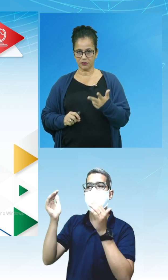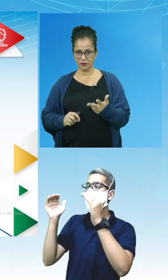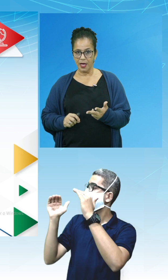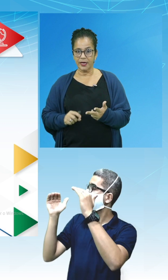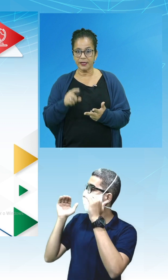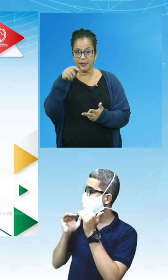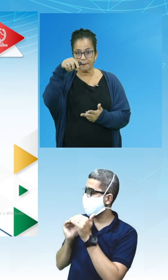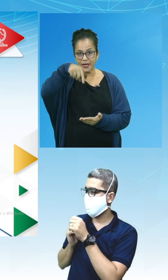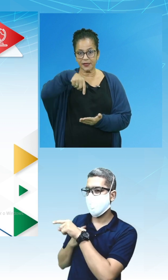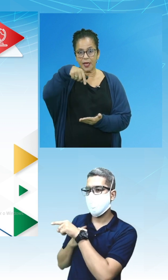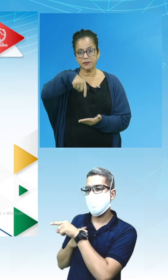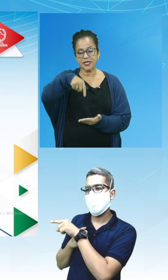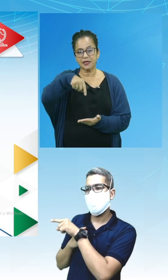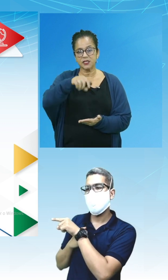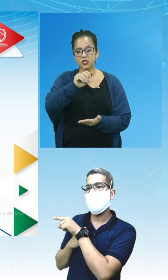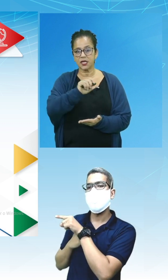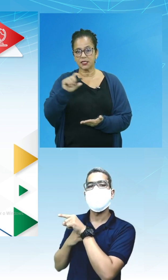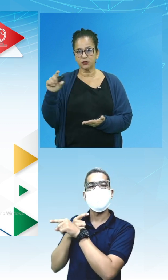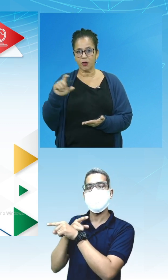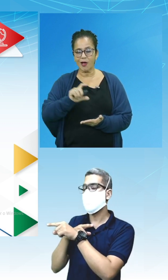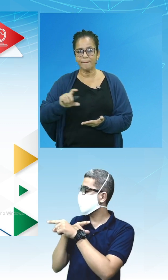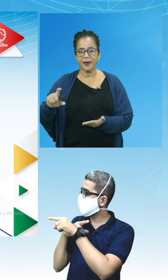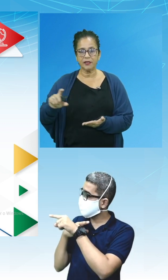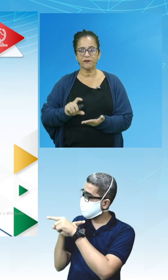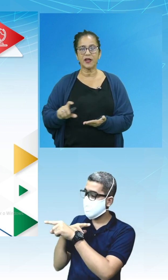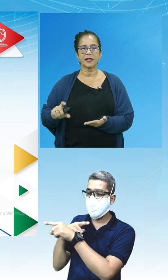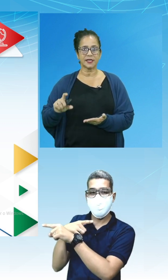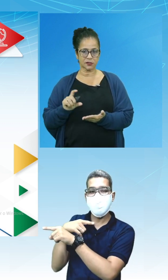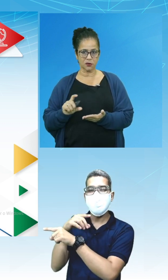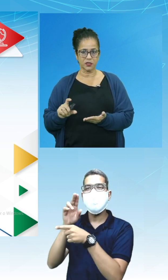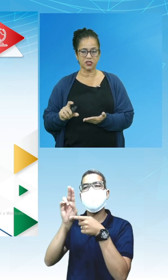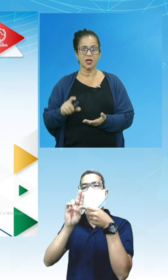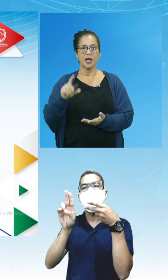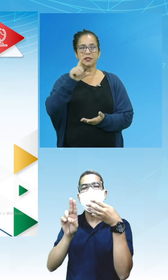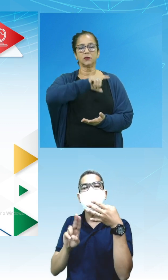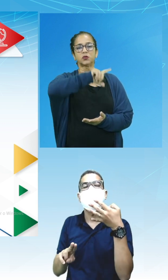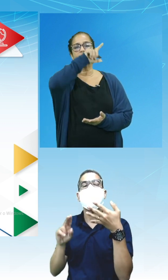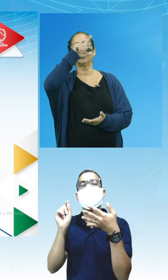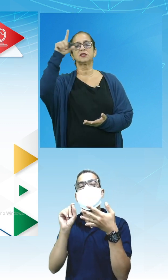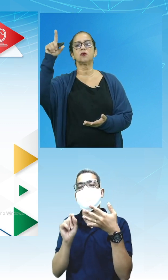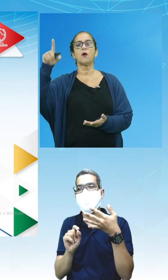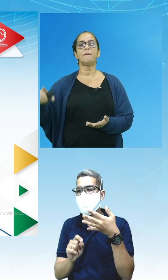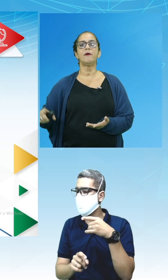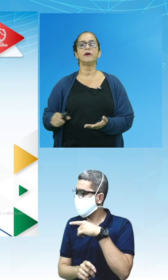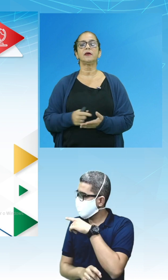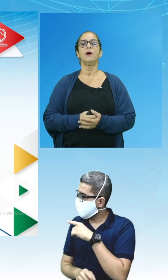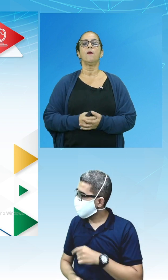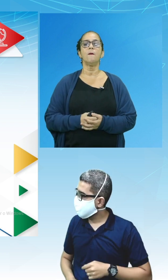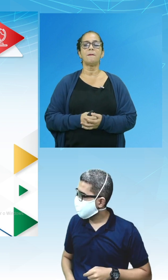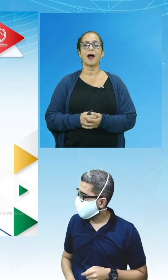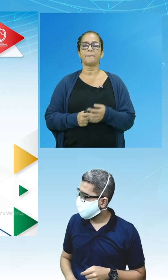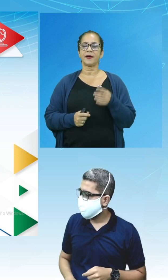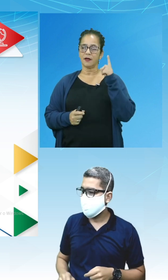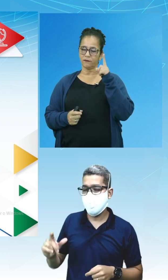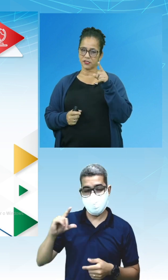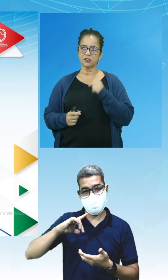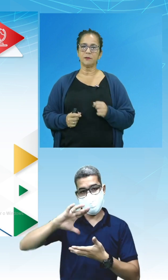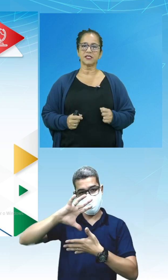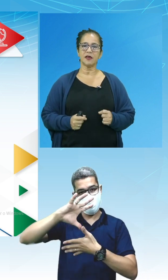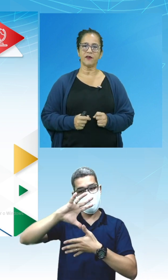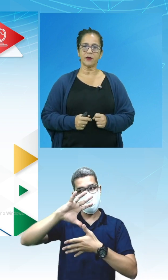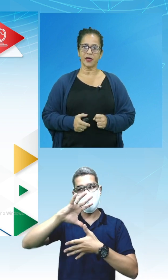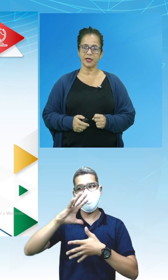colaterais, e também temos a legenda do que eu acabei de falar das cores. Então, tudo isso compõe um mapa.